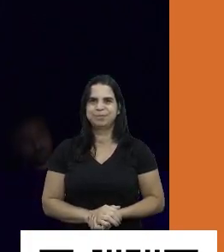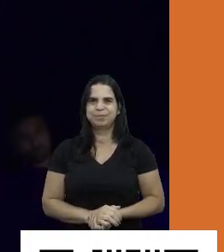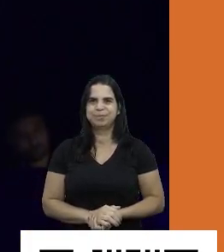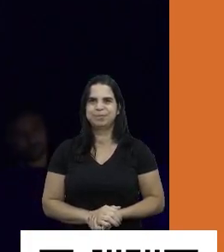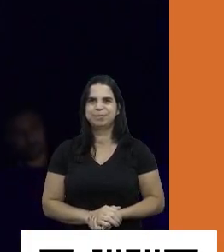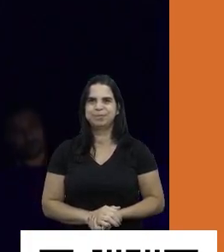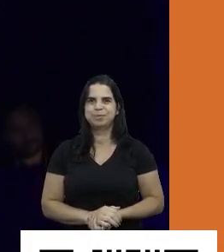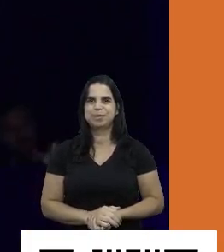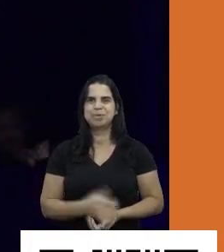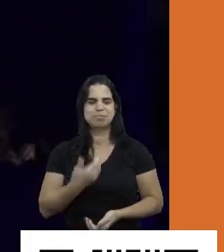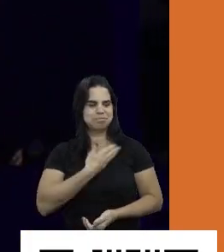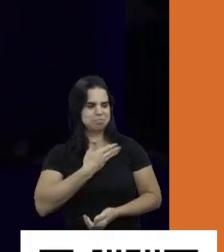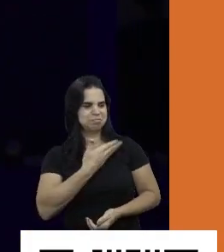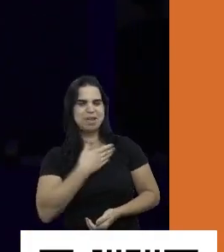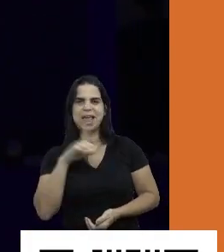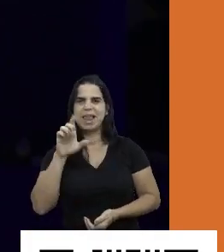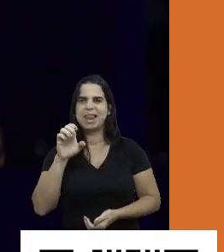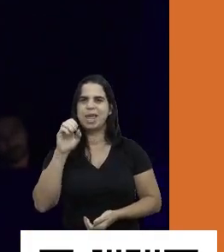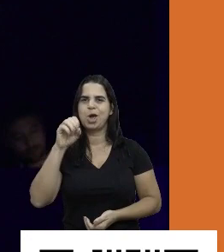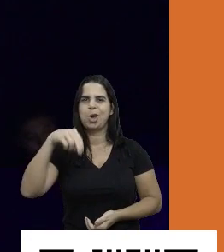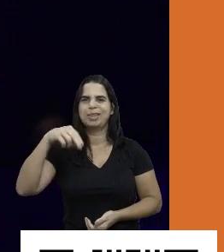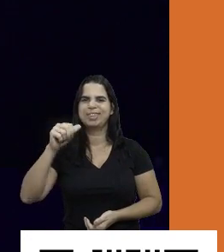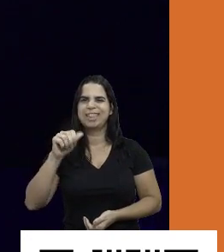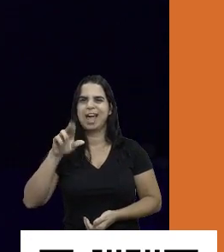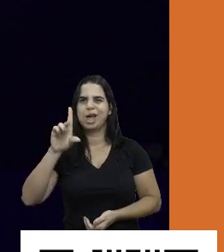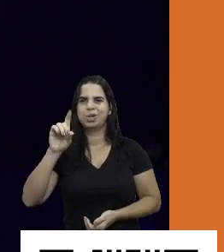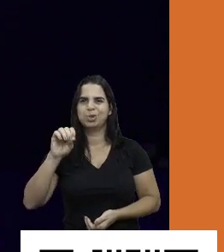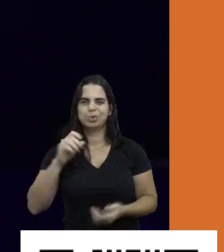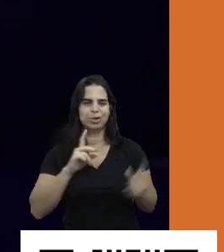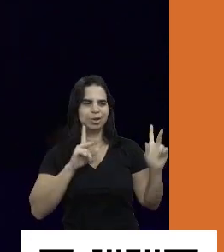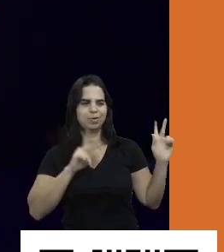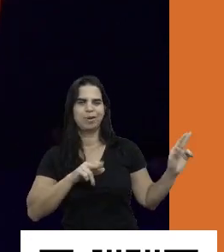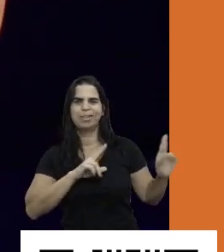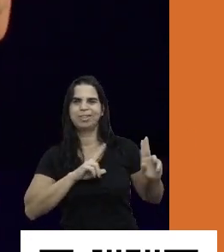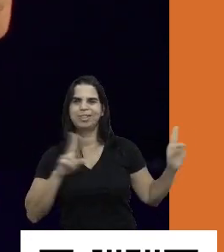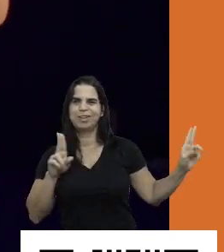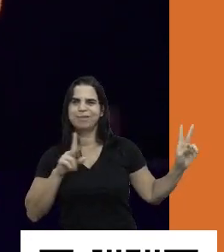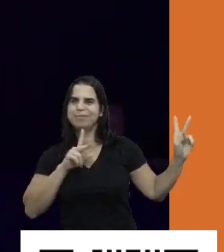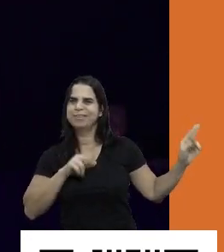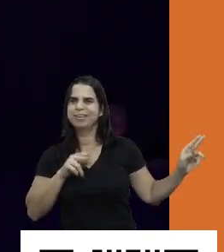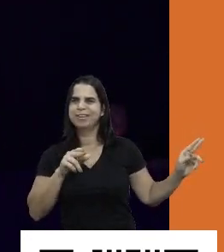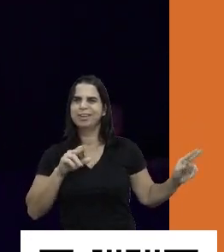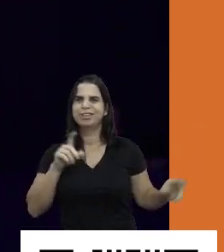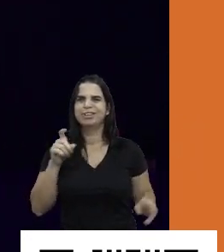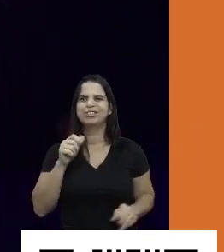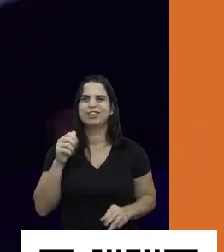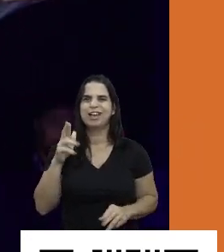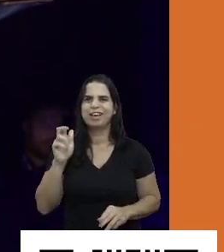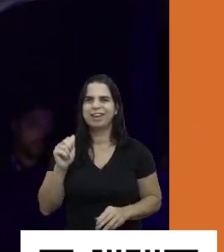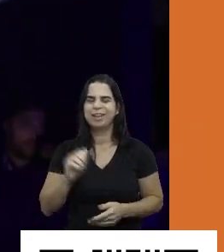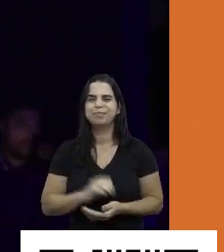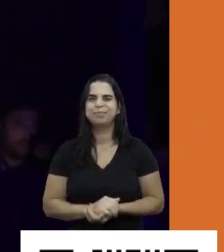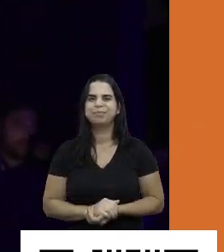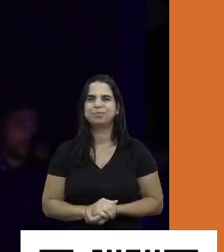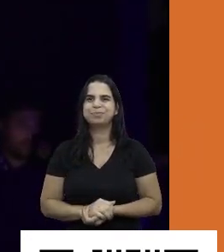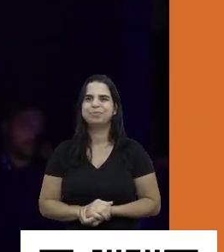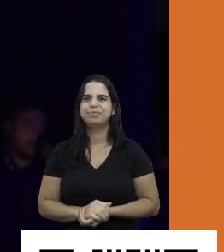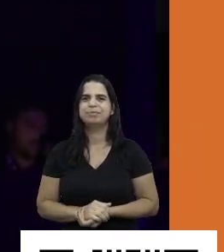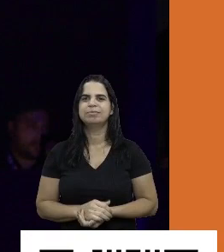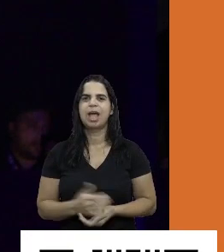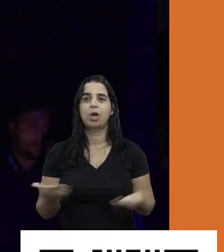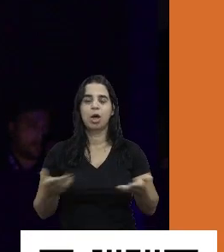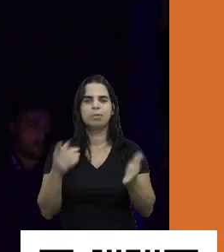meu xará Leonardo é ótimo Leonardo Leonardo a gente consegue abrir para algumas perguntinhas